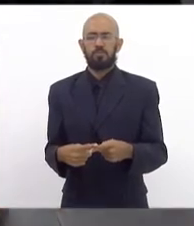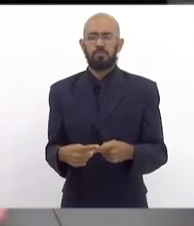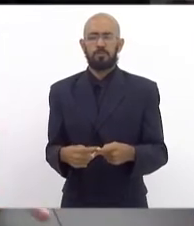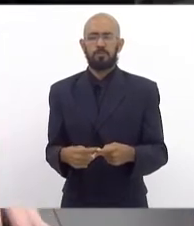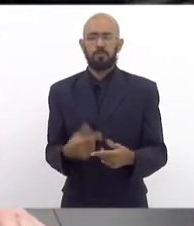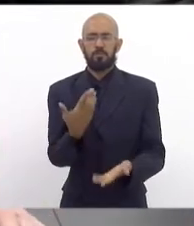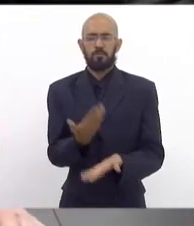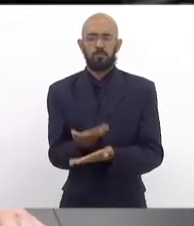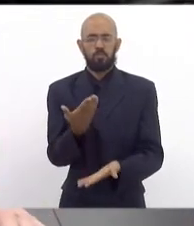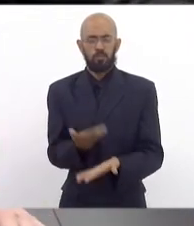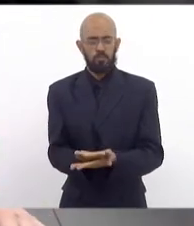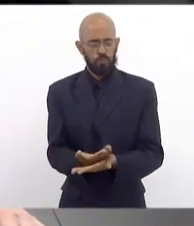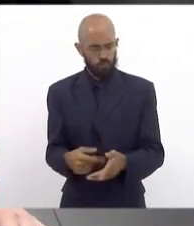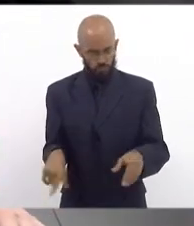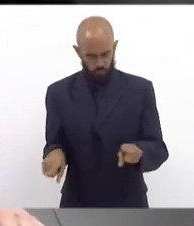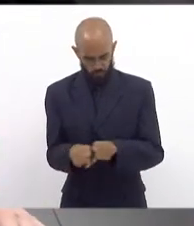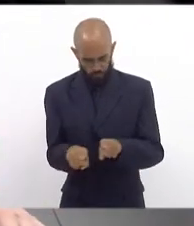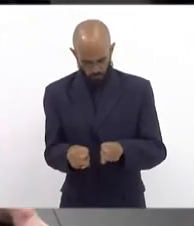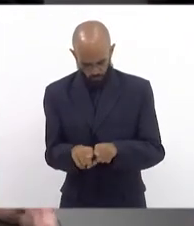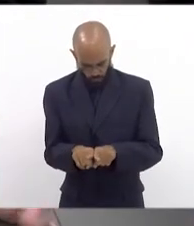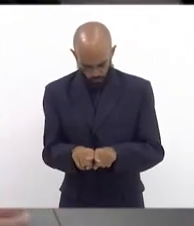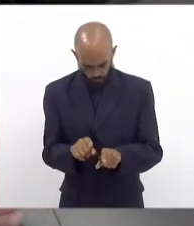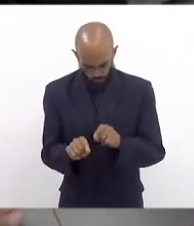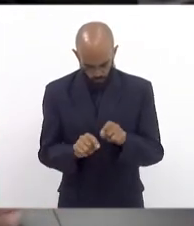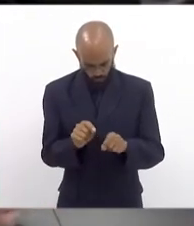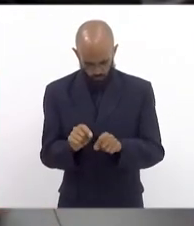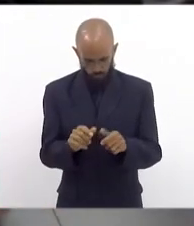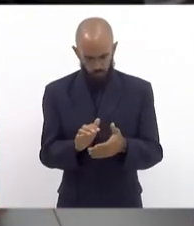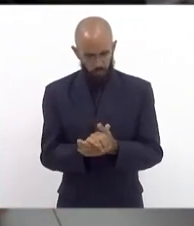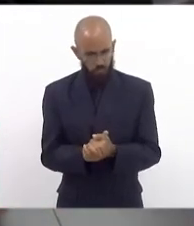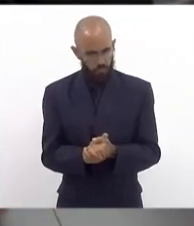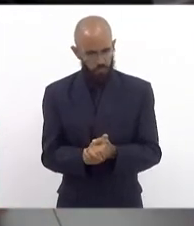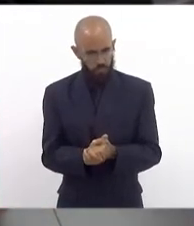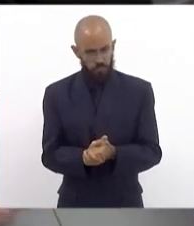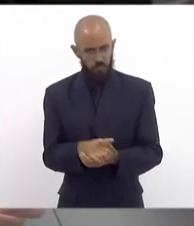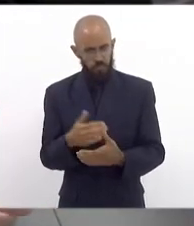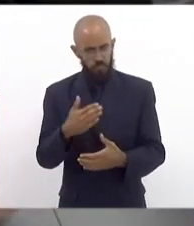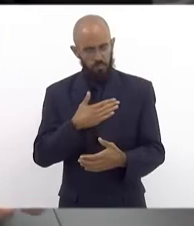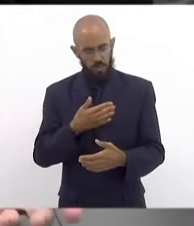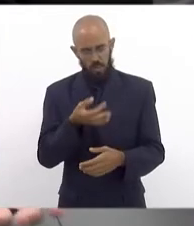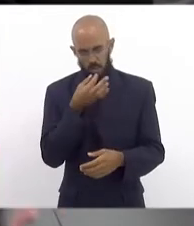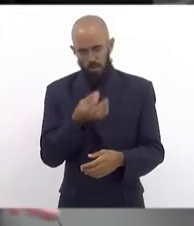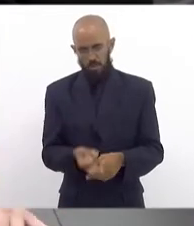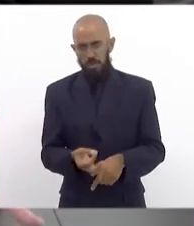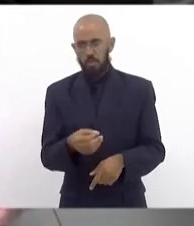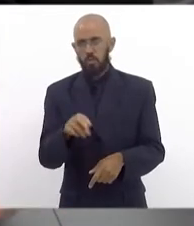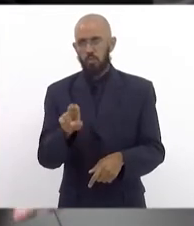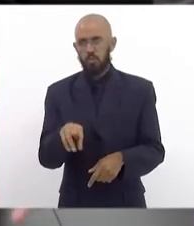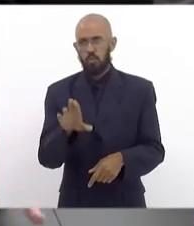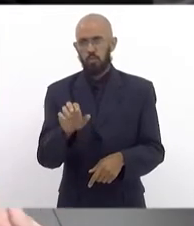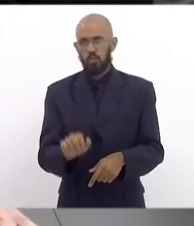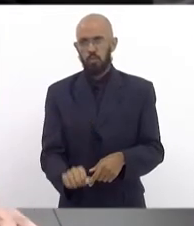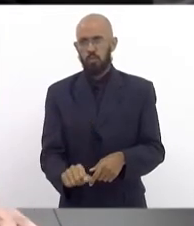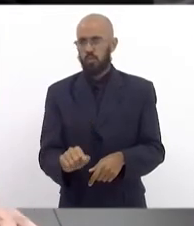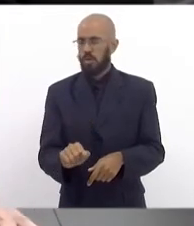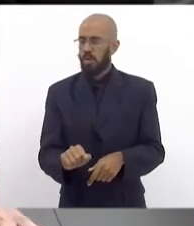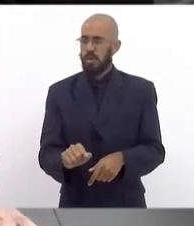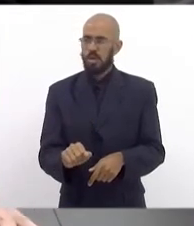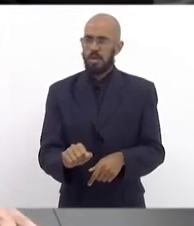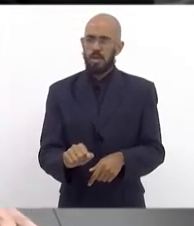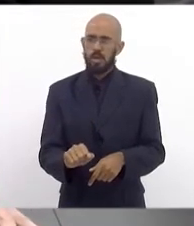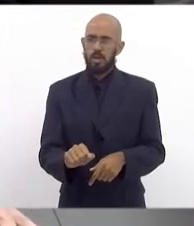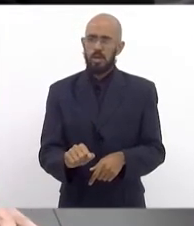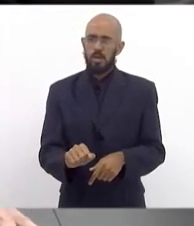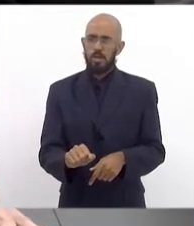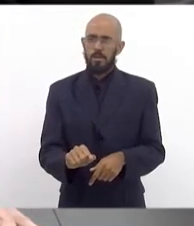questão do estudo e aí entra no pouquinho das questões dos estúdios no nosso entender o estudo ele nunca na verdade nunca não é não é